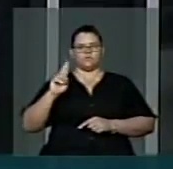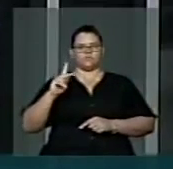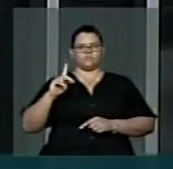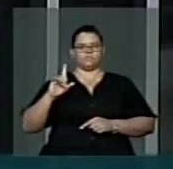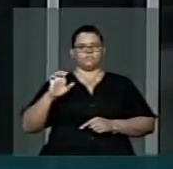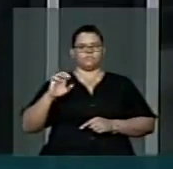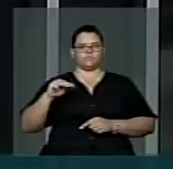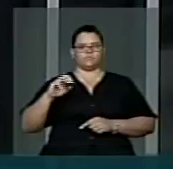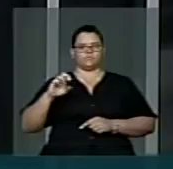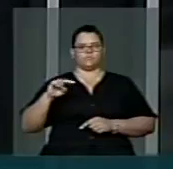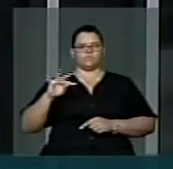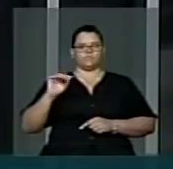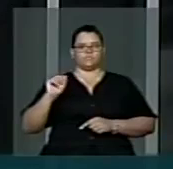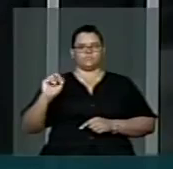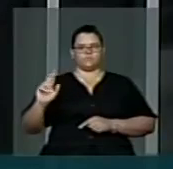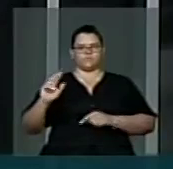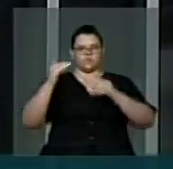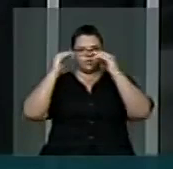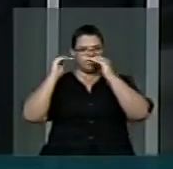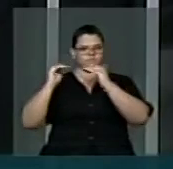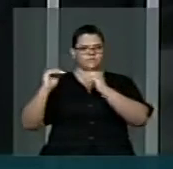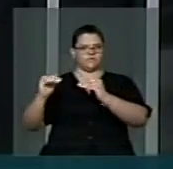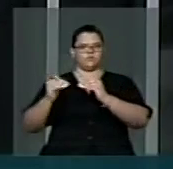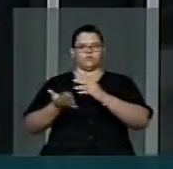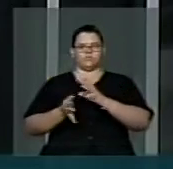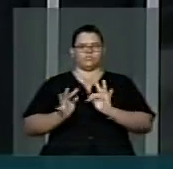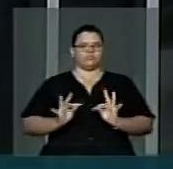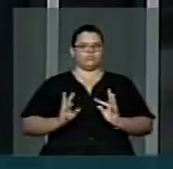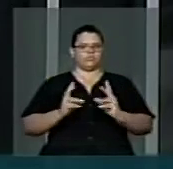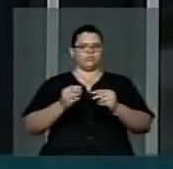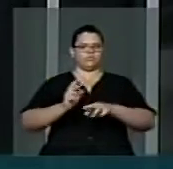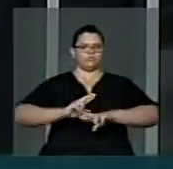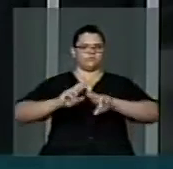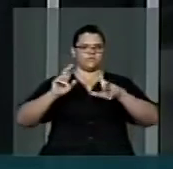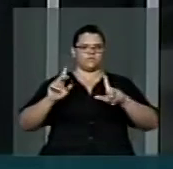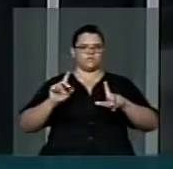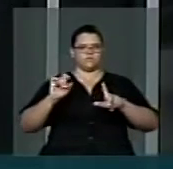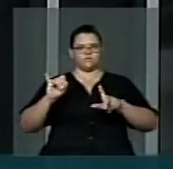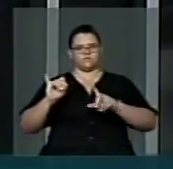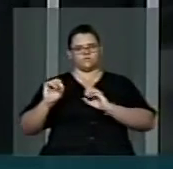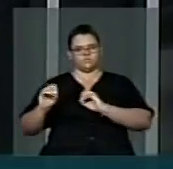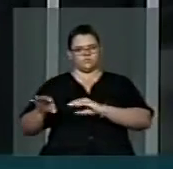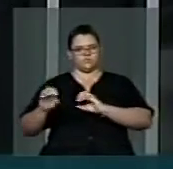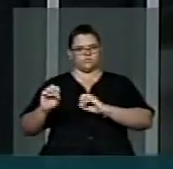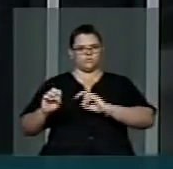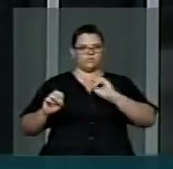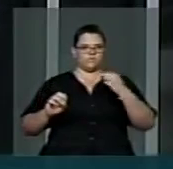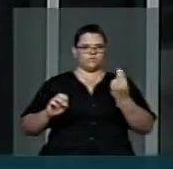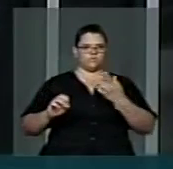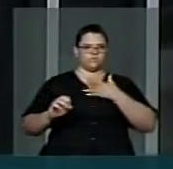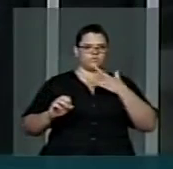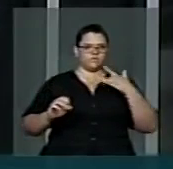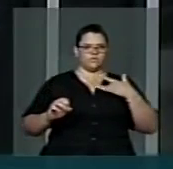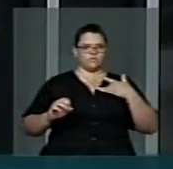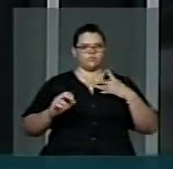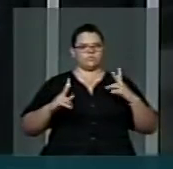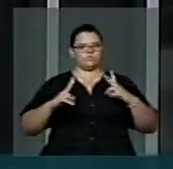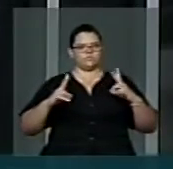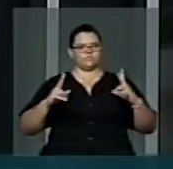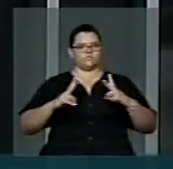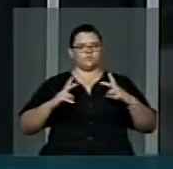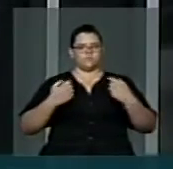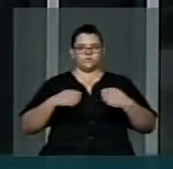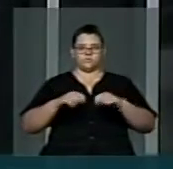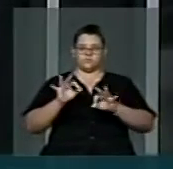as muitas e profundas diferenças entre saúde e educação privadas, talvez seja uma proveitosa referência jurídico-legal